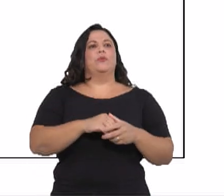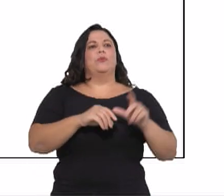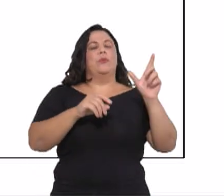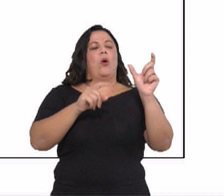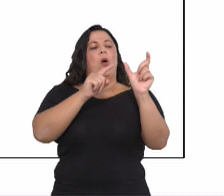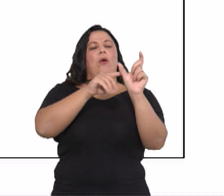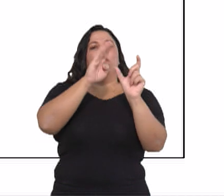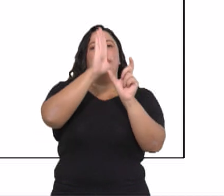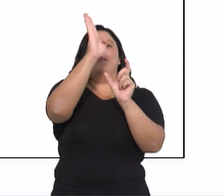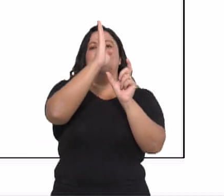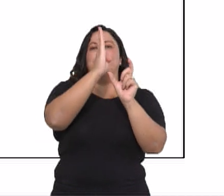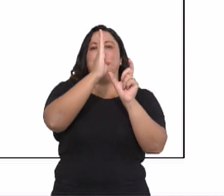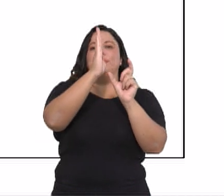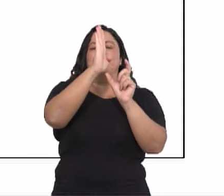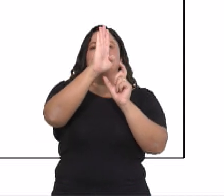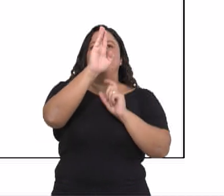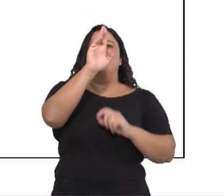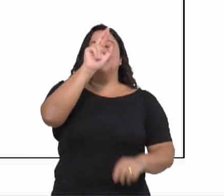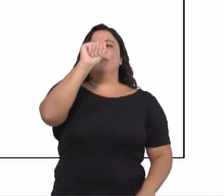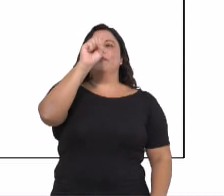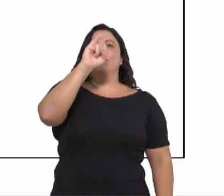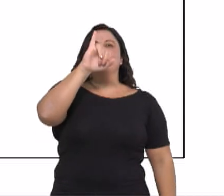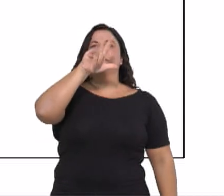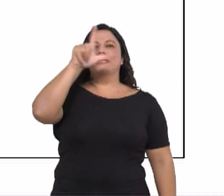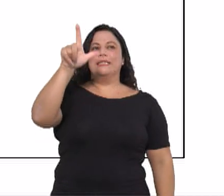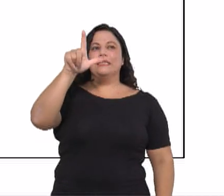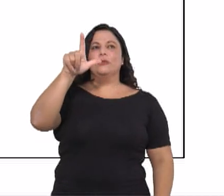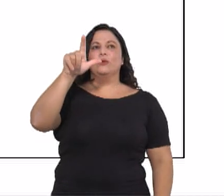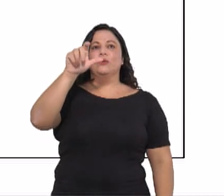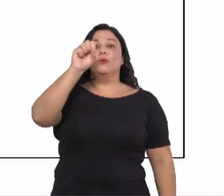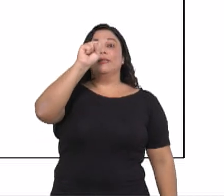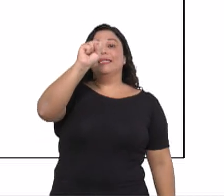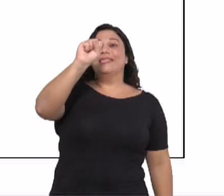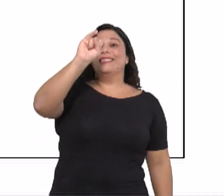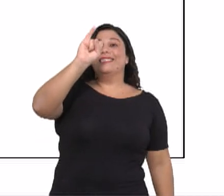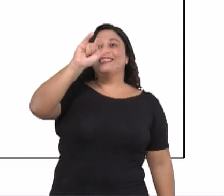última sílaba tônica. Escolhi aqui a cor azul.